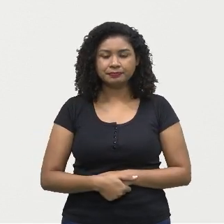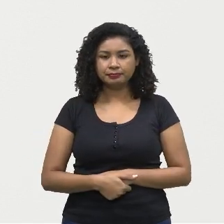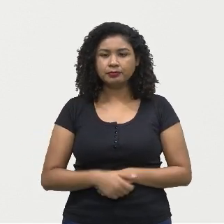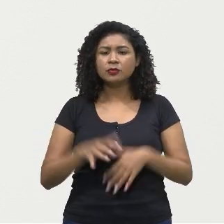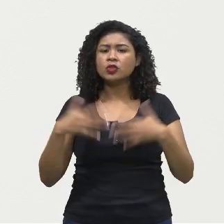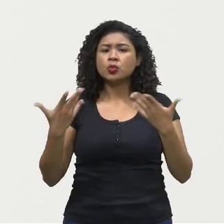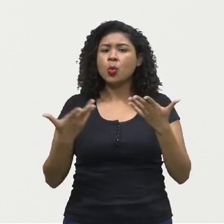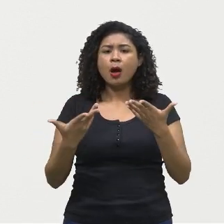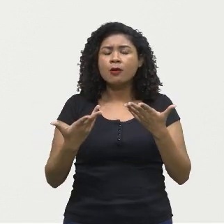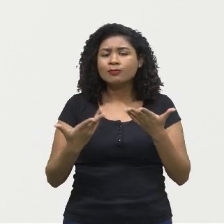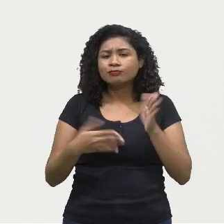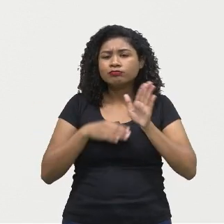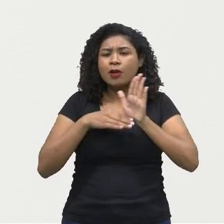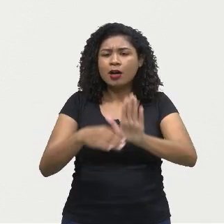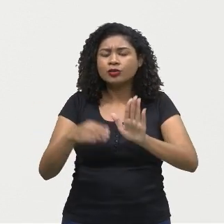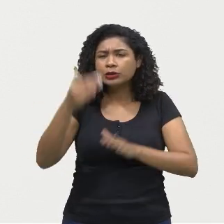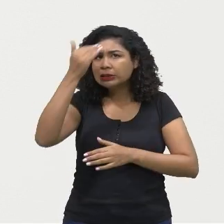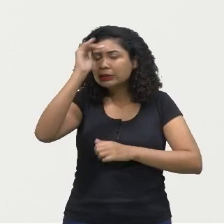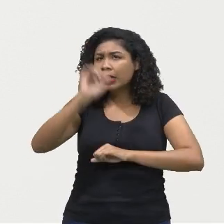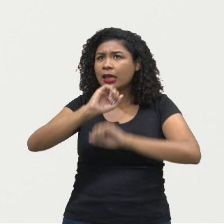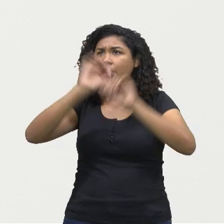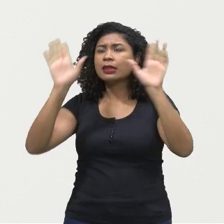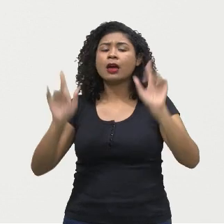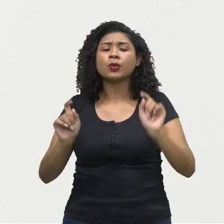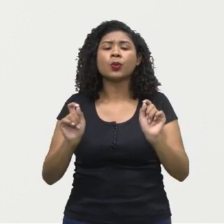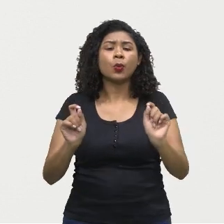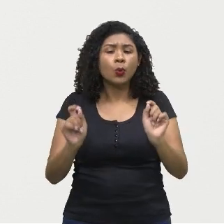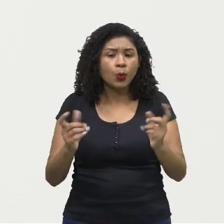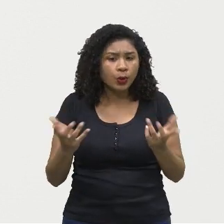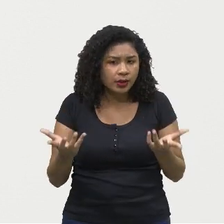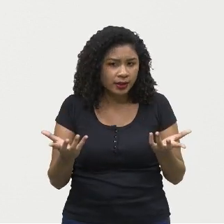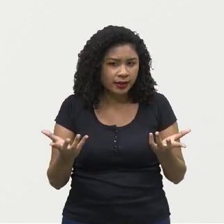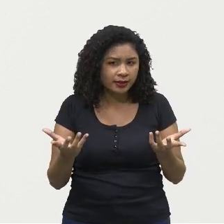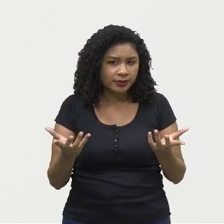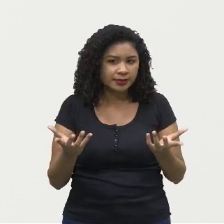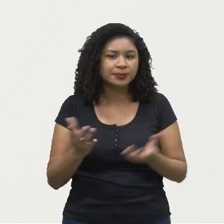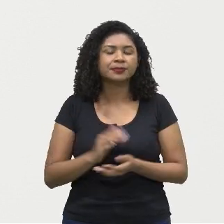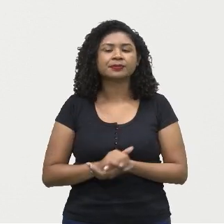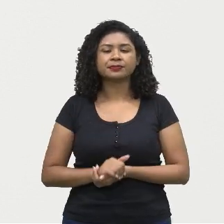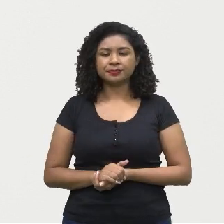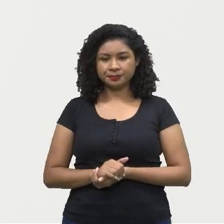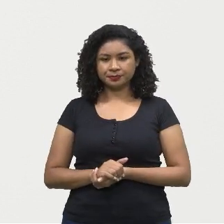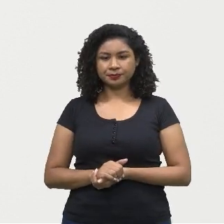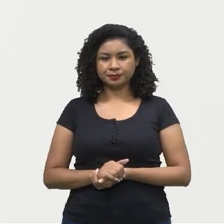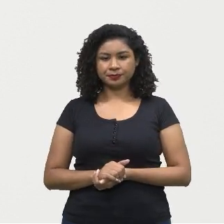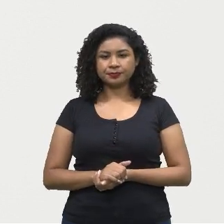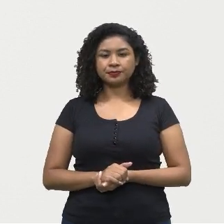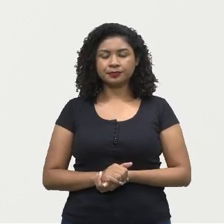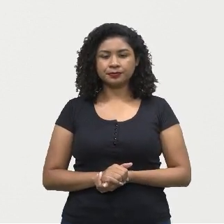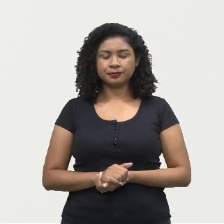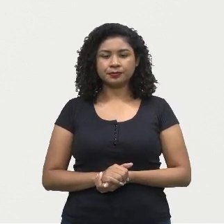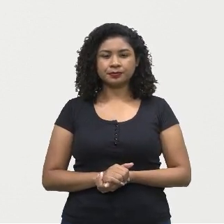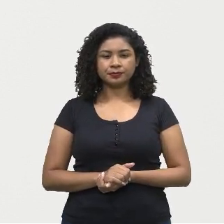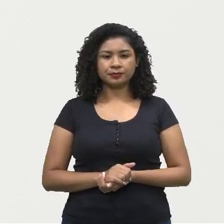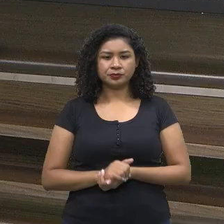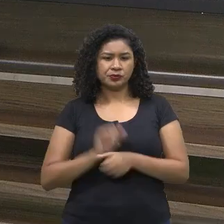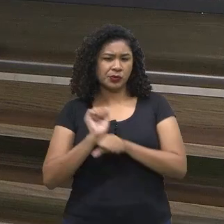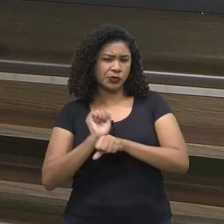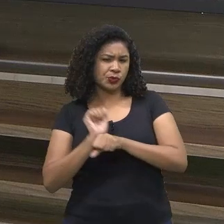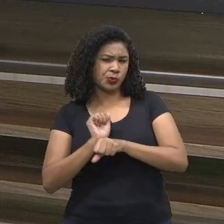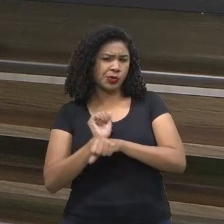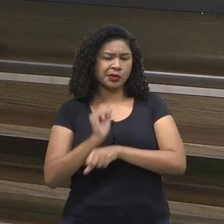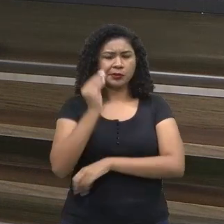o sentido? Qual é a relação que ela estabelece no texto? Vamos lá, deixa-me ver, já tenho a